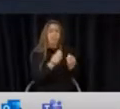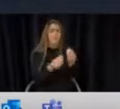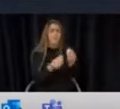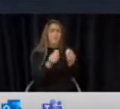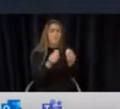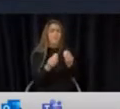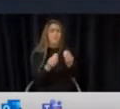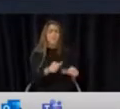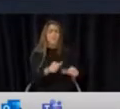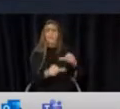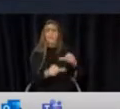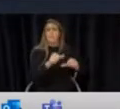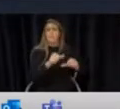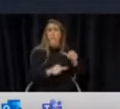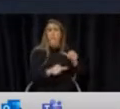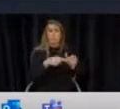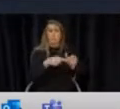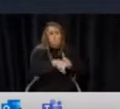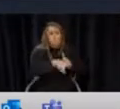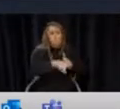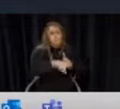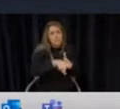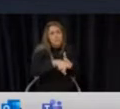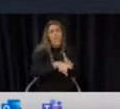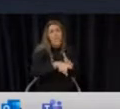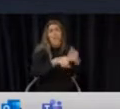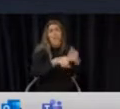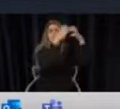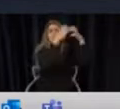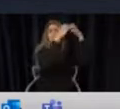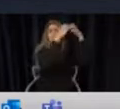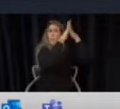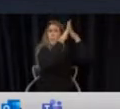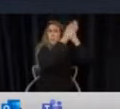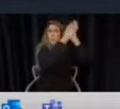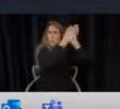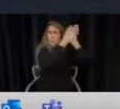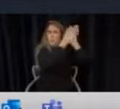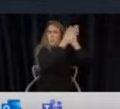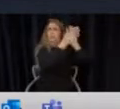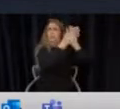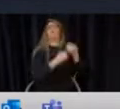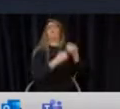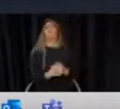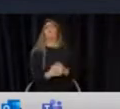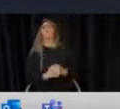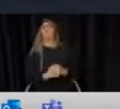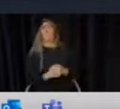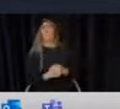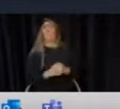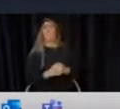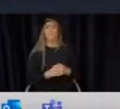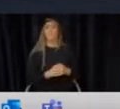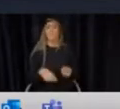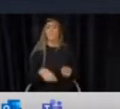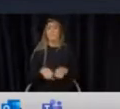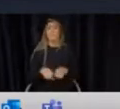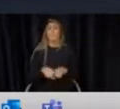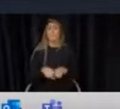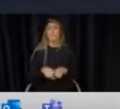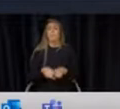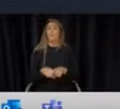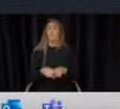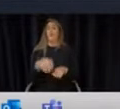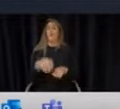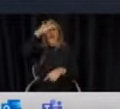o diagnóstico de morte encefálica também. E uma coisa que também deixo claro aqui para vocês, que para ser doador de órgãos aqui